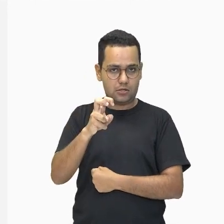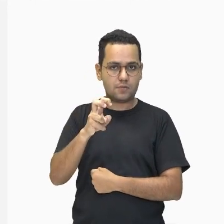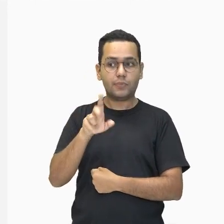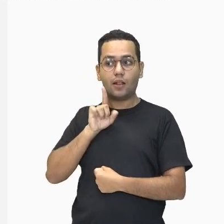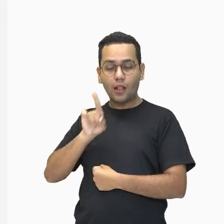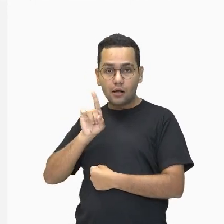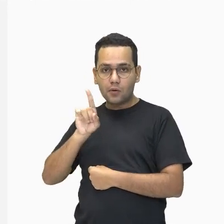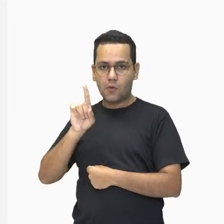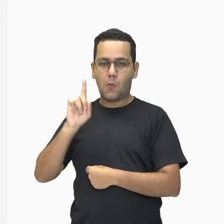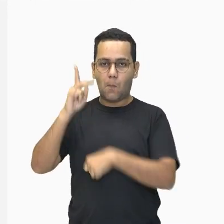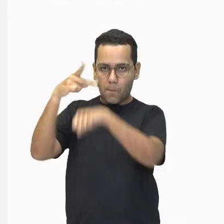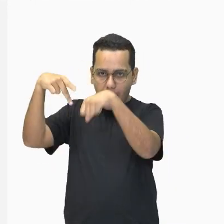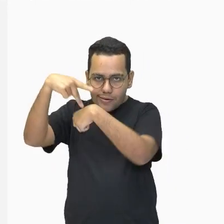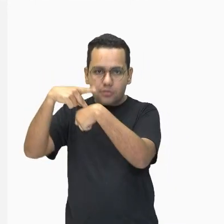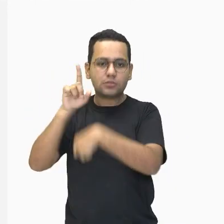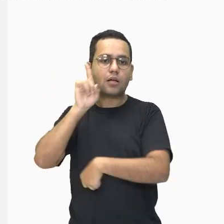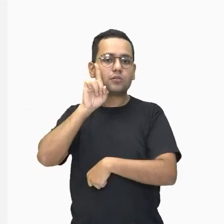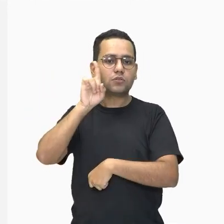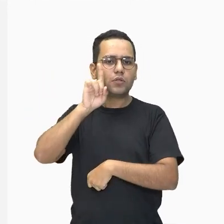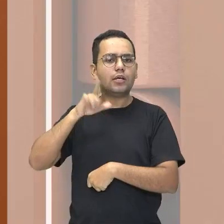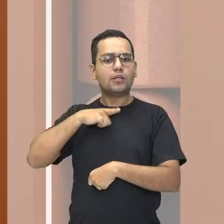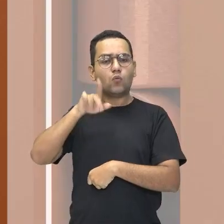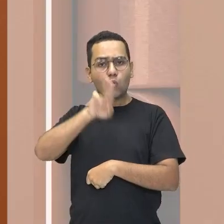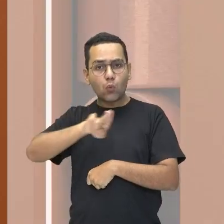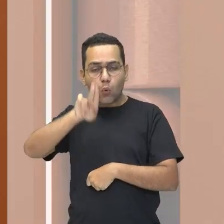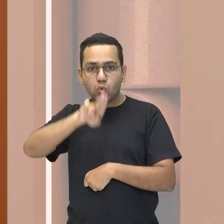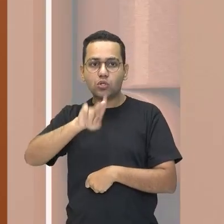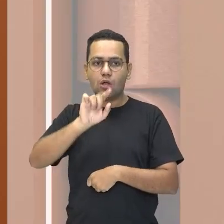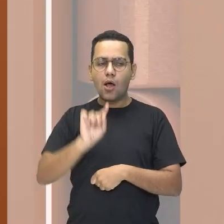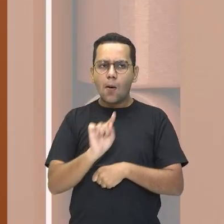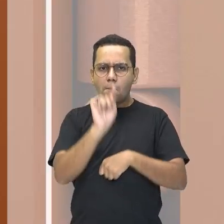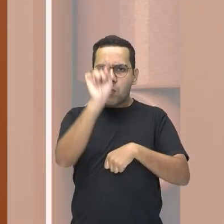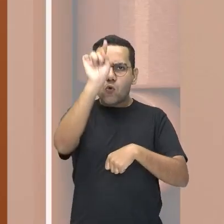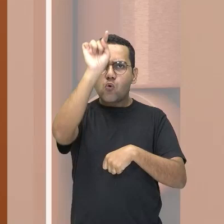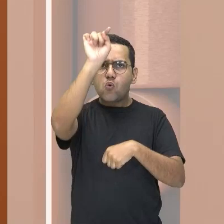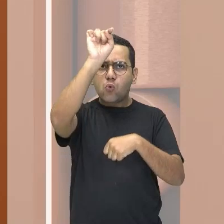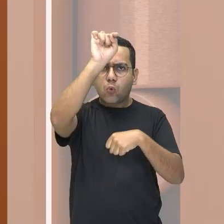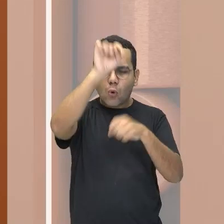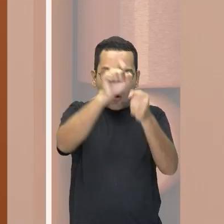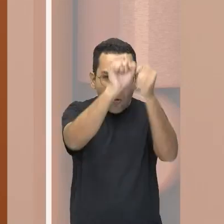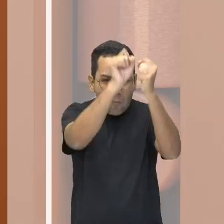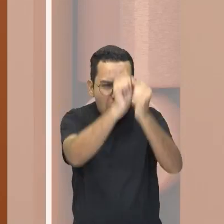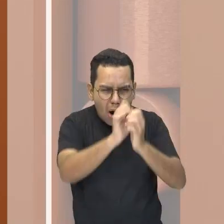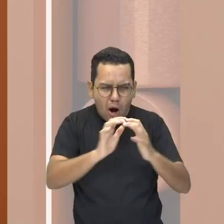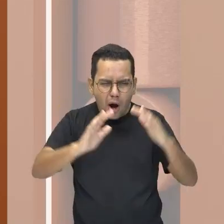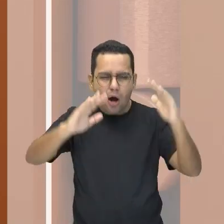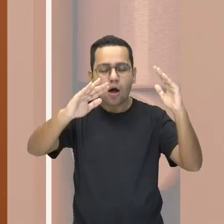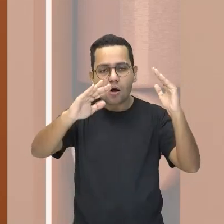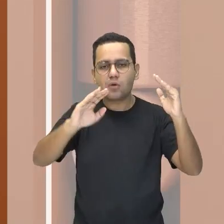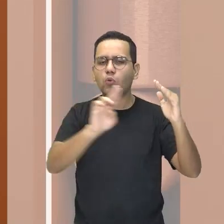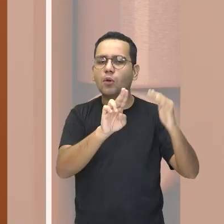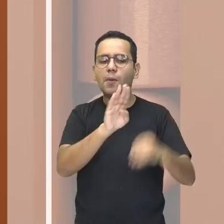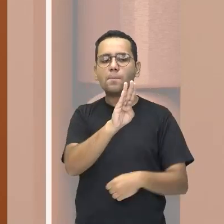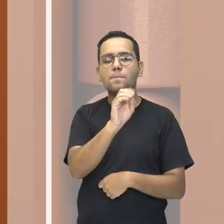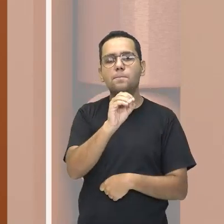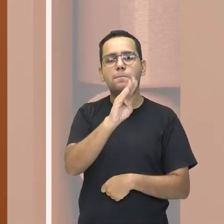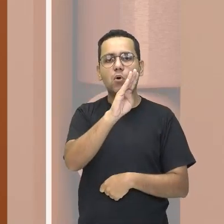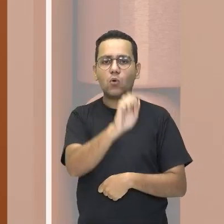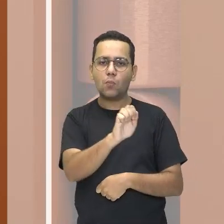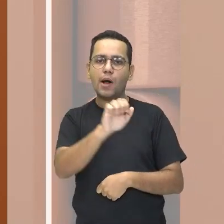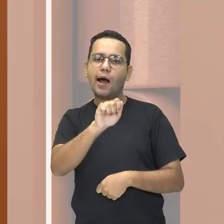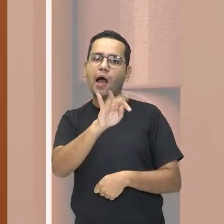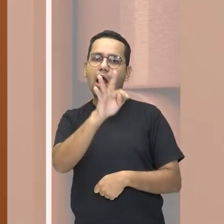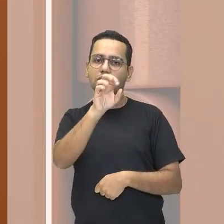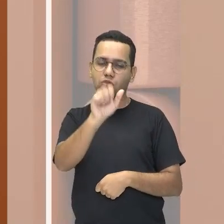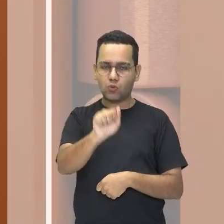bombas atômicas. Voltando para mim aqui, professor. Como é que funciona uma bomba atômica, professor? O professor é professor de história, não é professor de física,